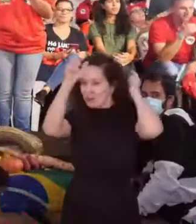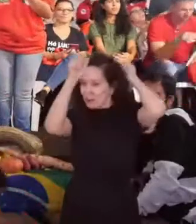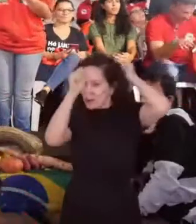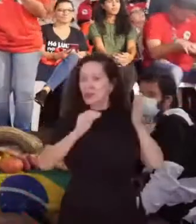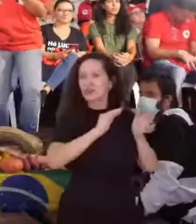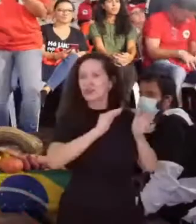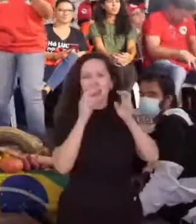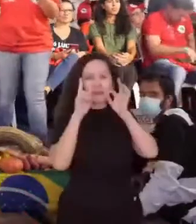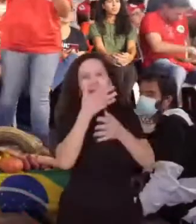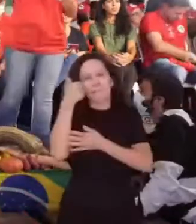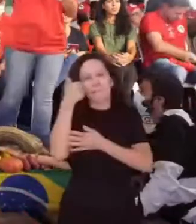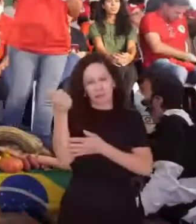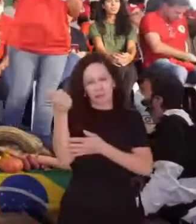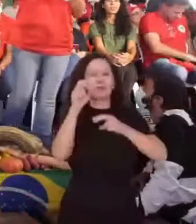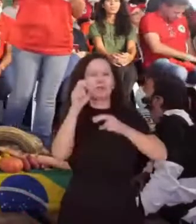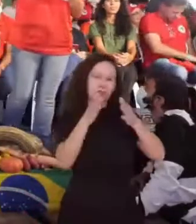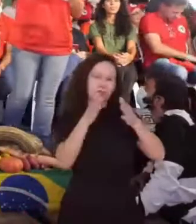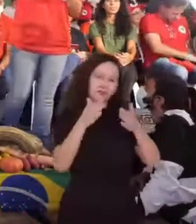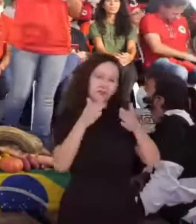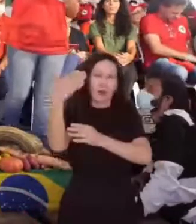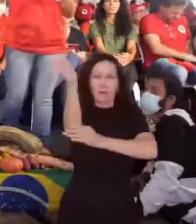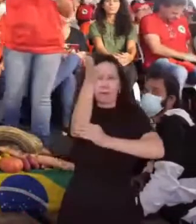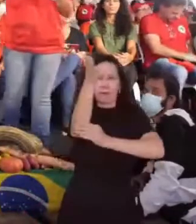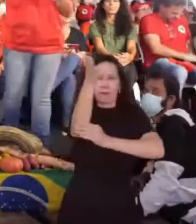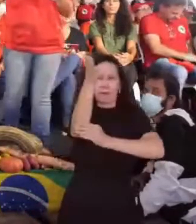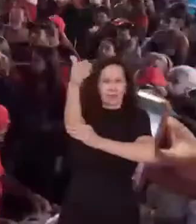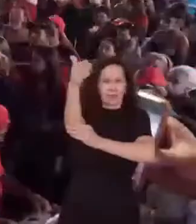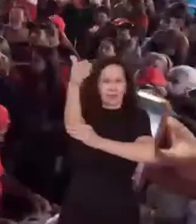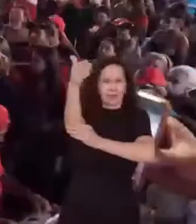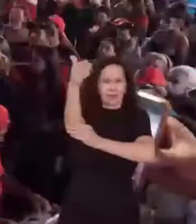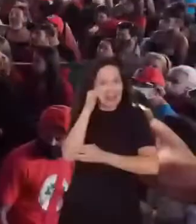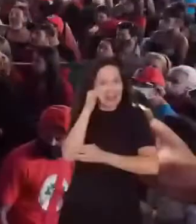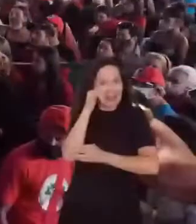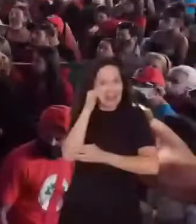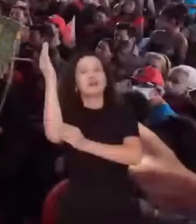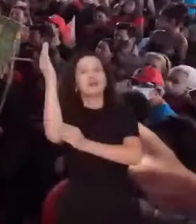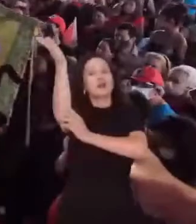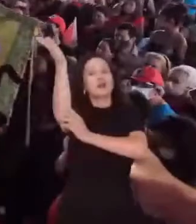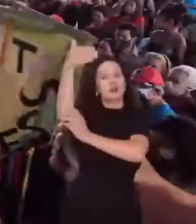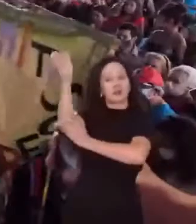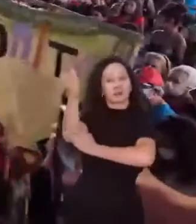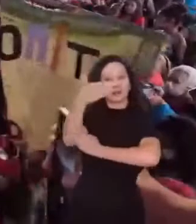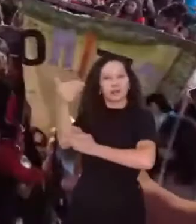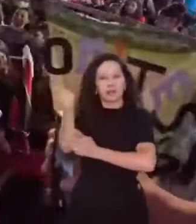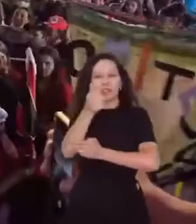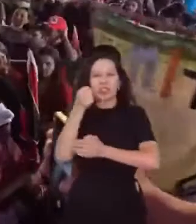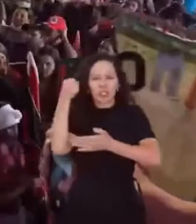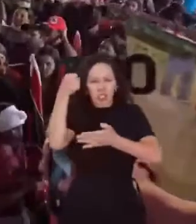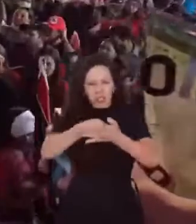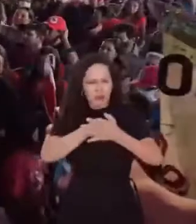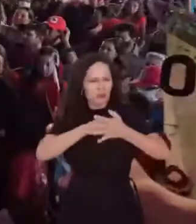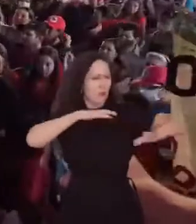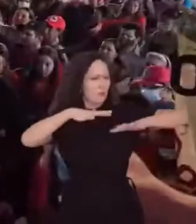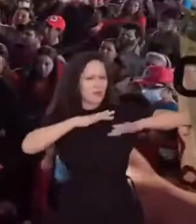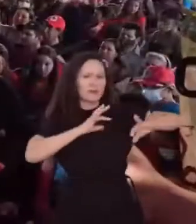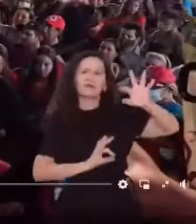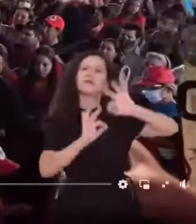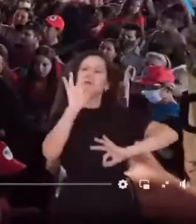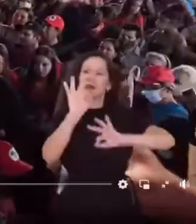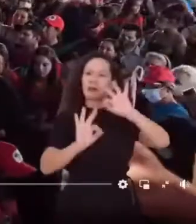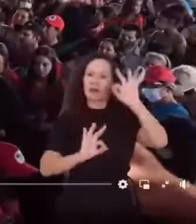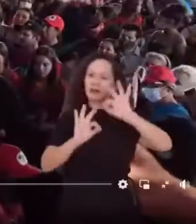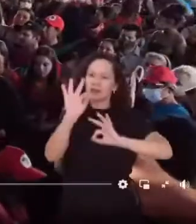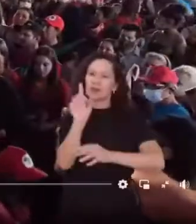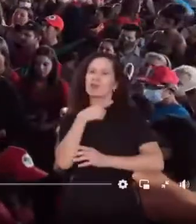mais bandeira. Mas quem está com as nossas bandeiras aí, de luta, dos movimentos, das organizações, os nossos pirulitos, os